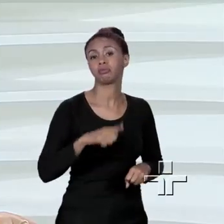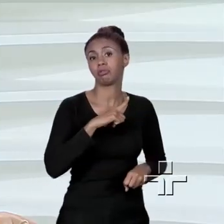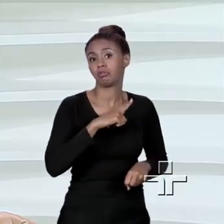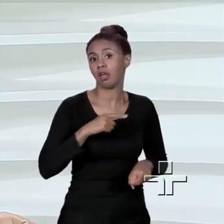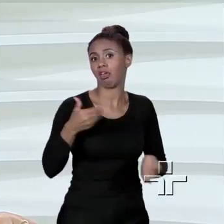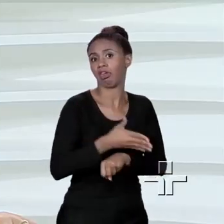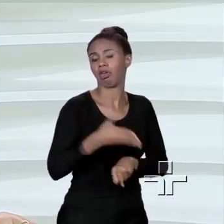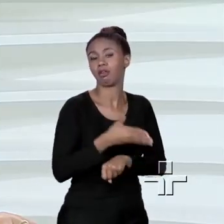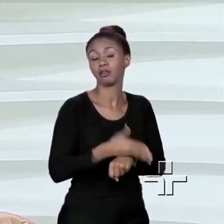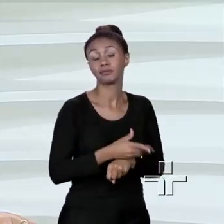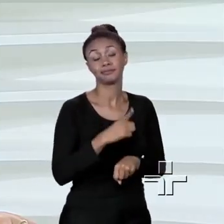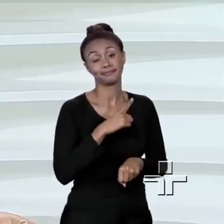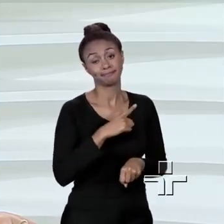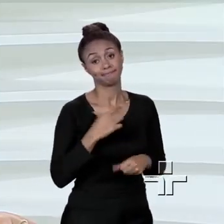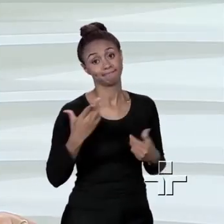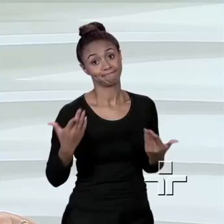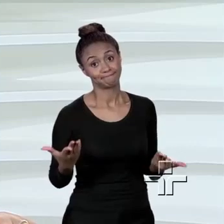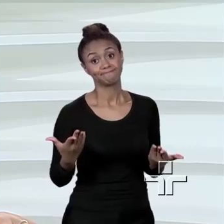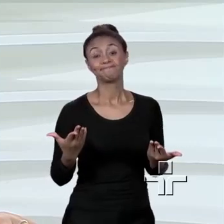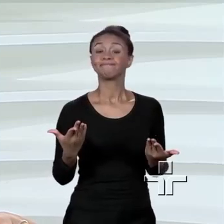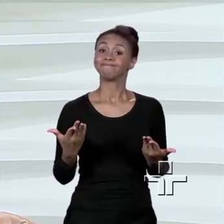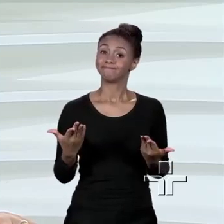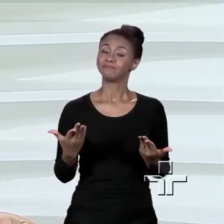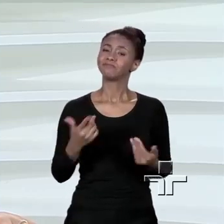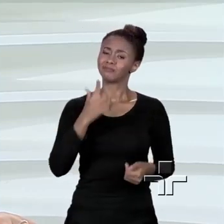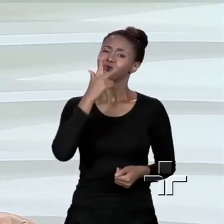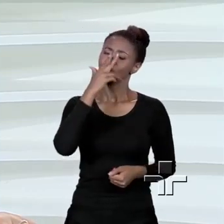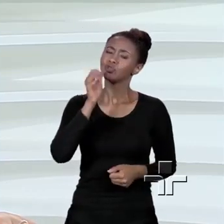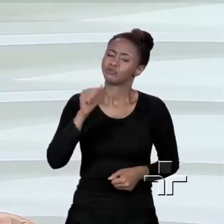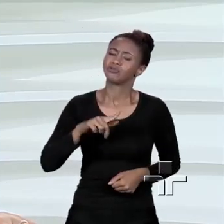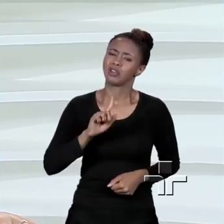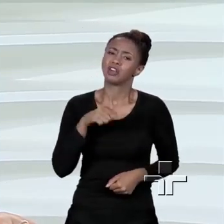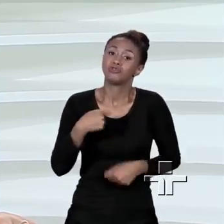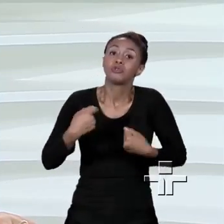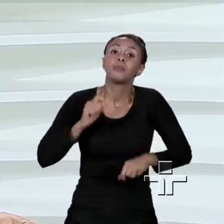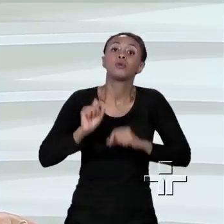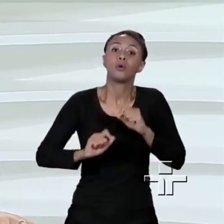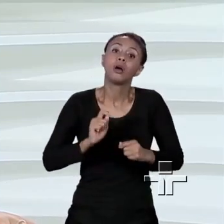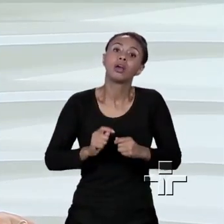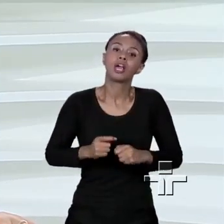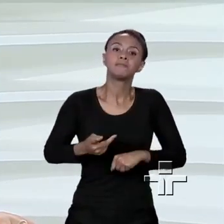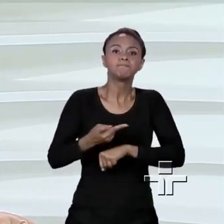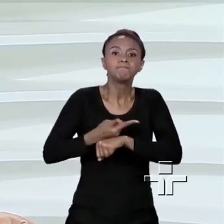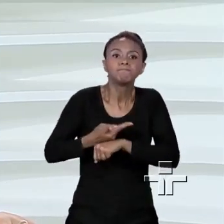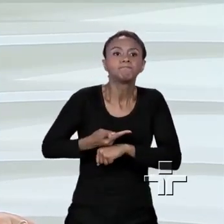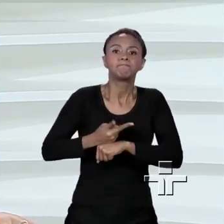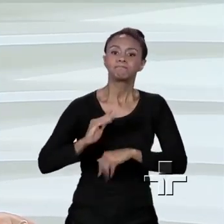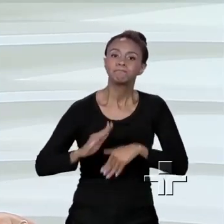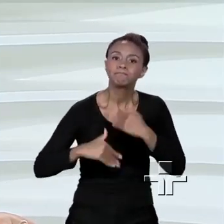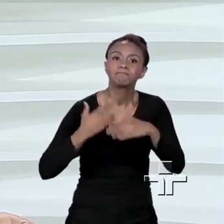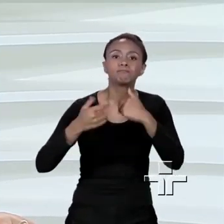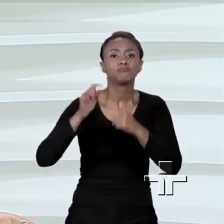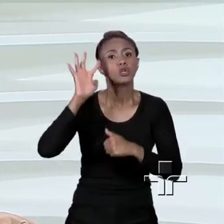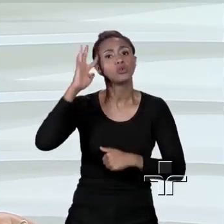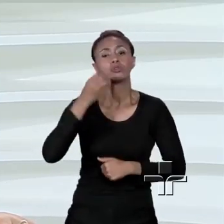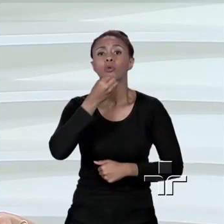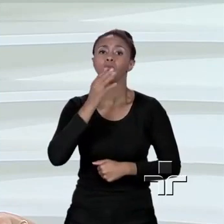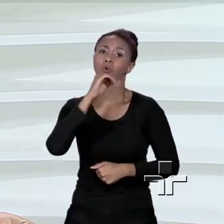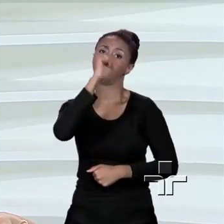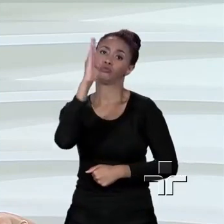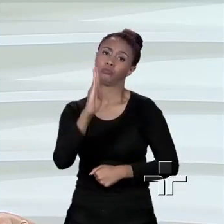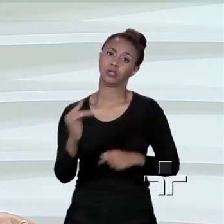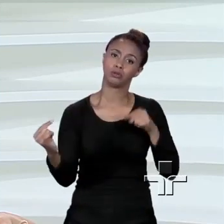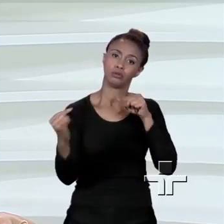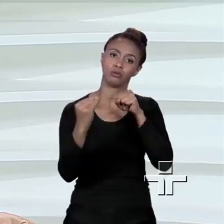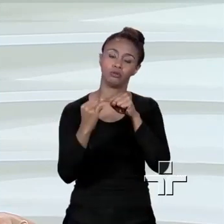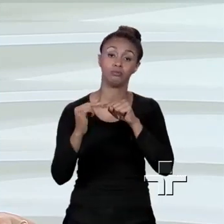eu acho que a gente tem que procurar construir uma boa solução para o Brasil, né?